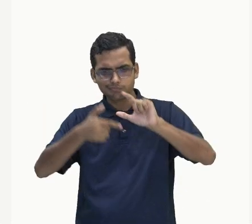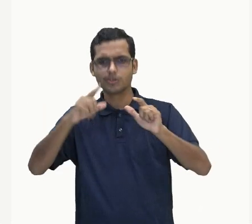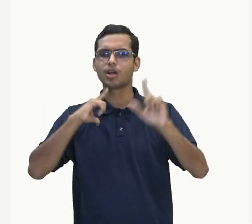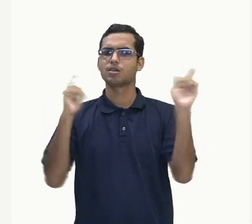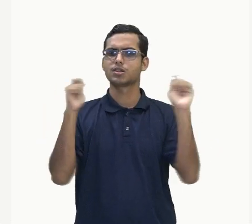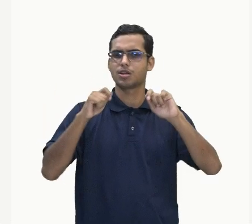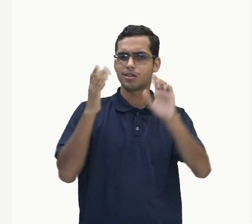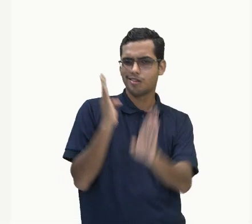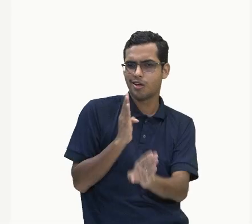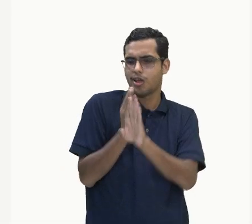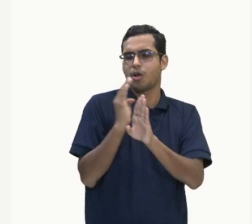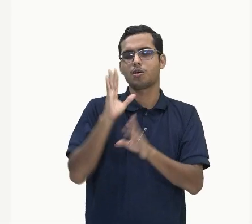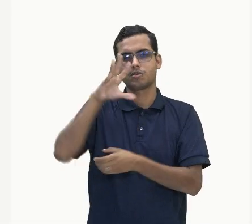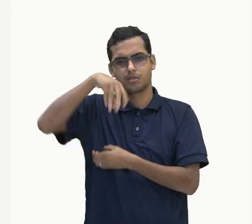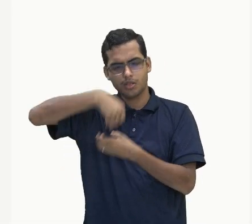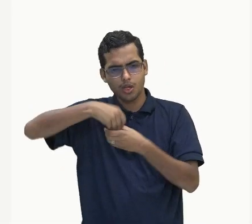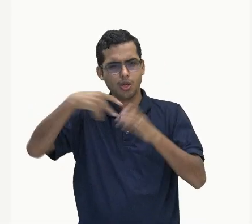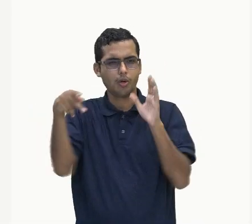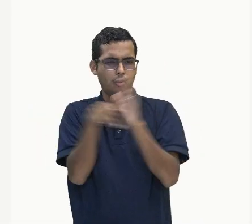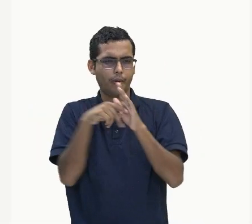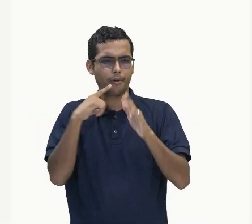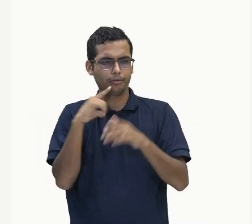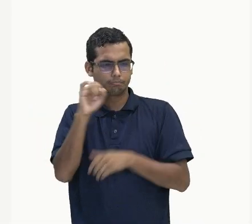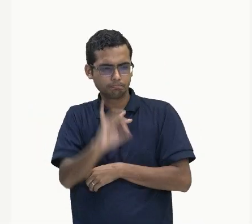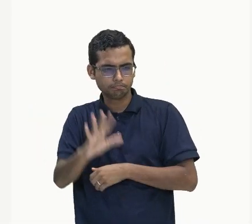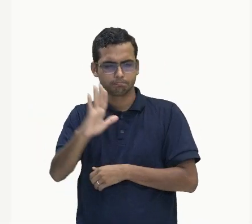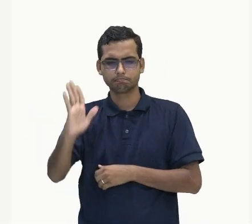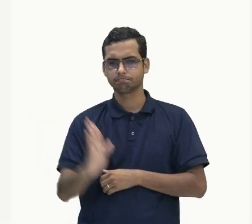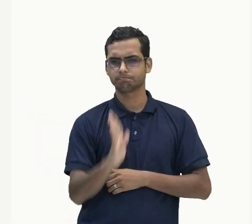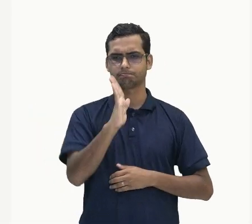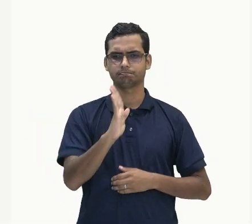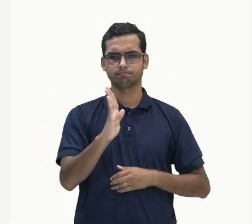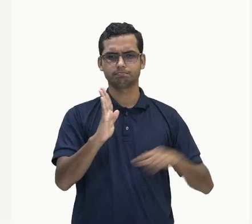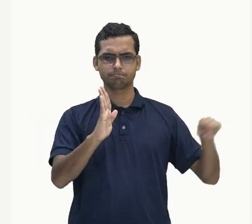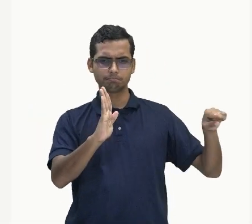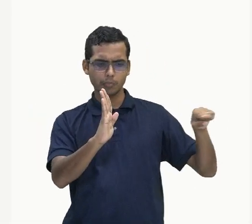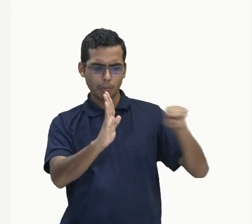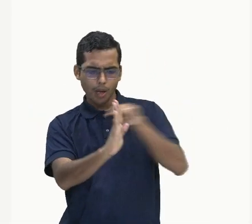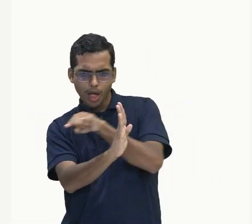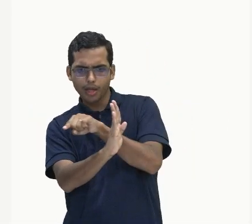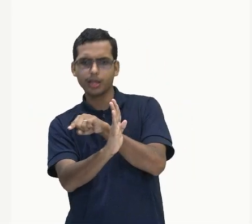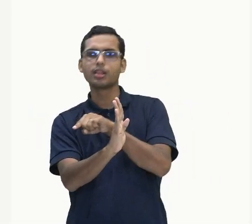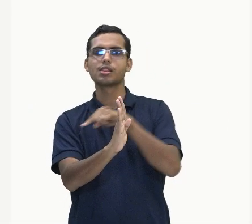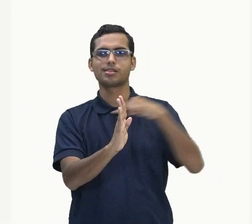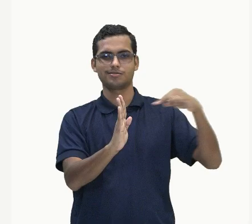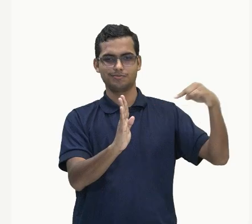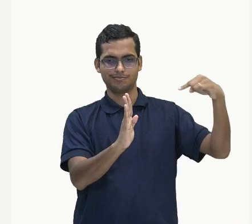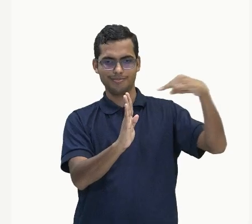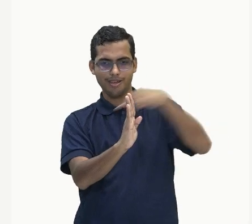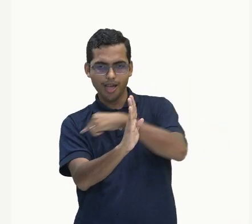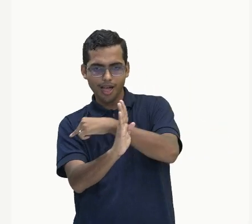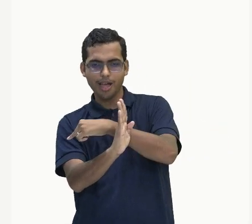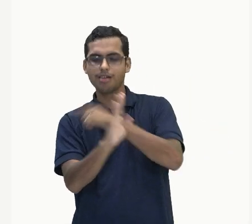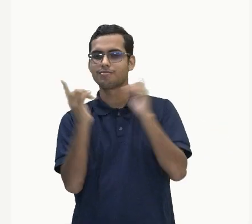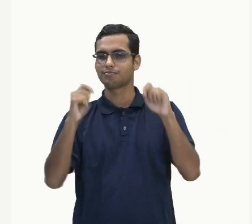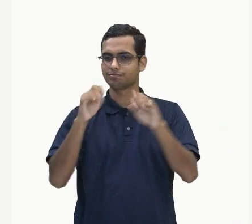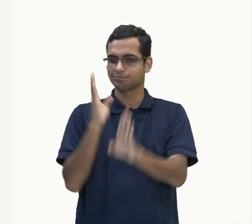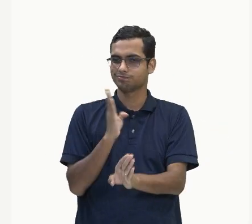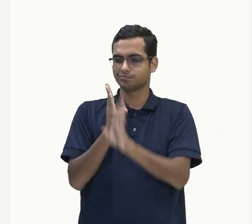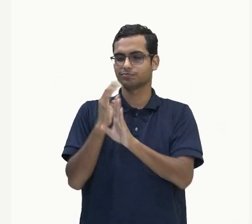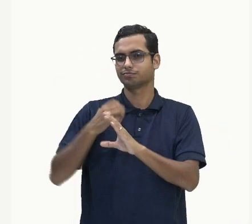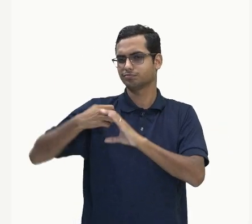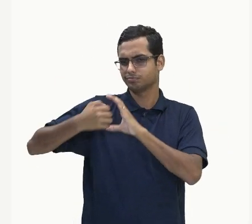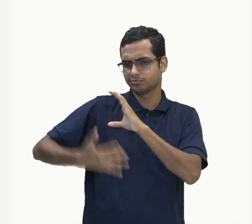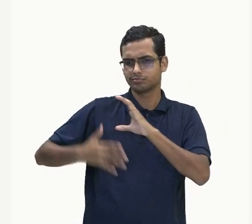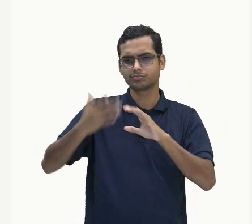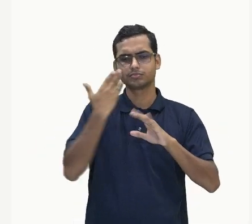um objeto situado em qualquer posição do eixo principal e determinar suas características. Nesse caso aí, as características